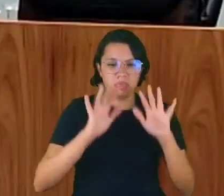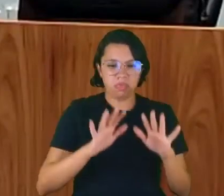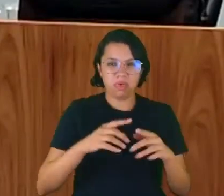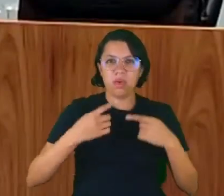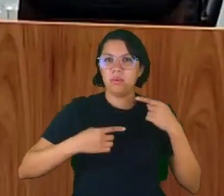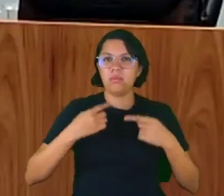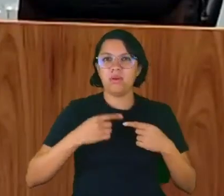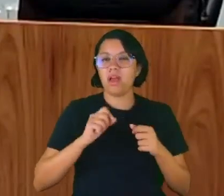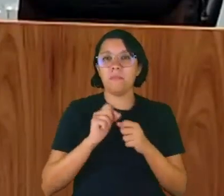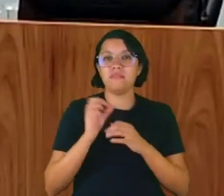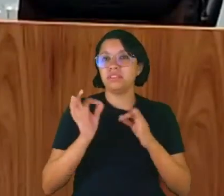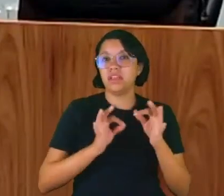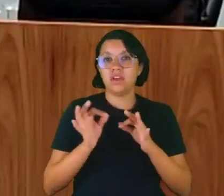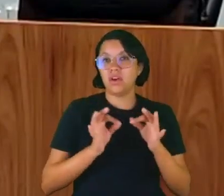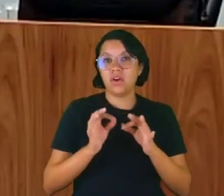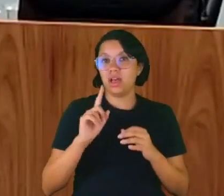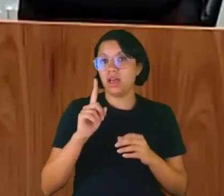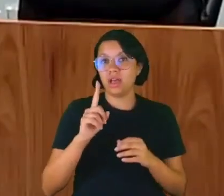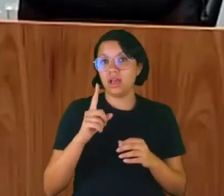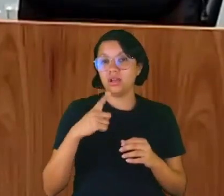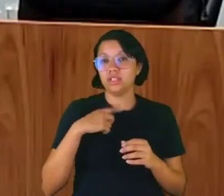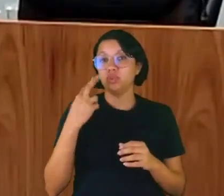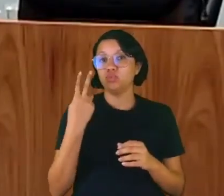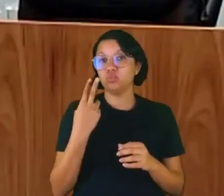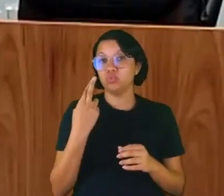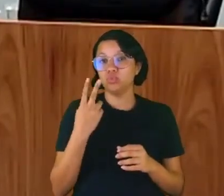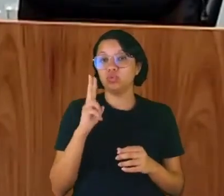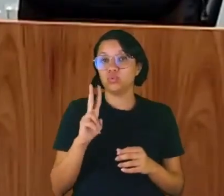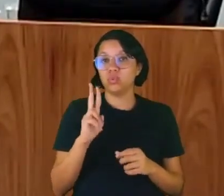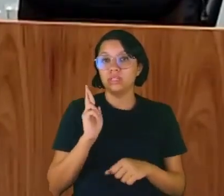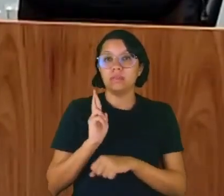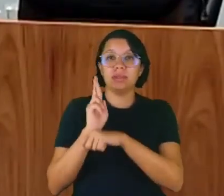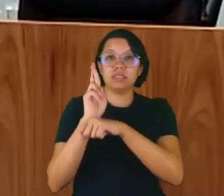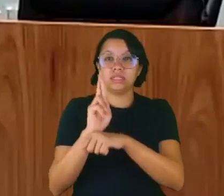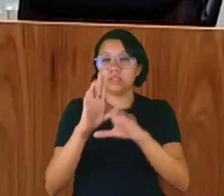fazer correção monetária. Eu tenho duas representações na corte sobre isso.